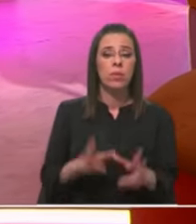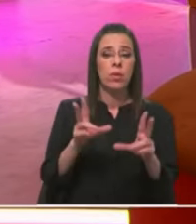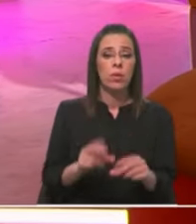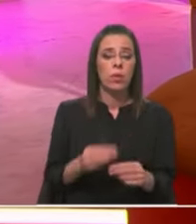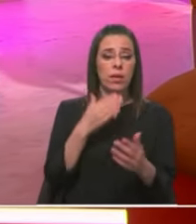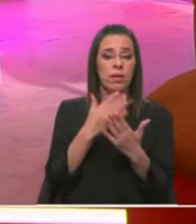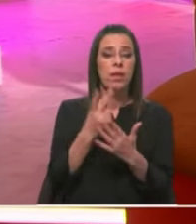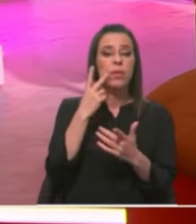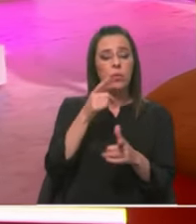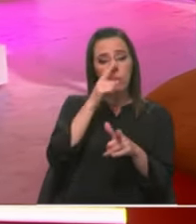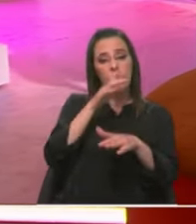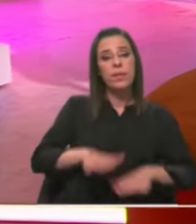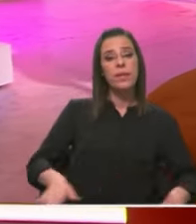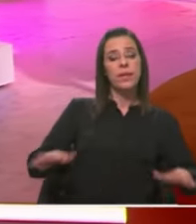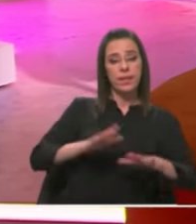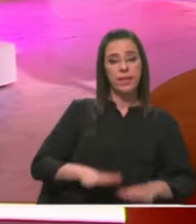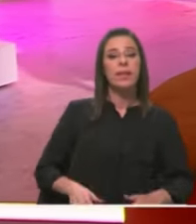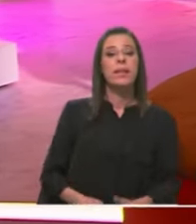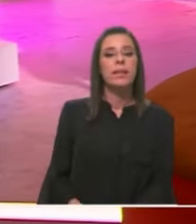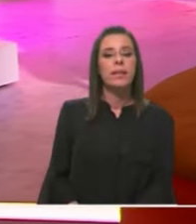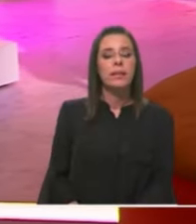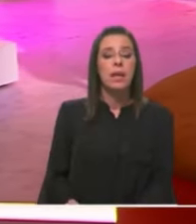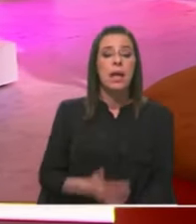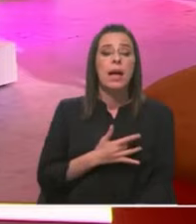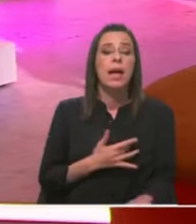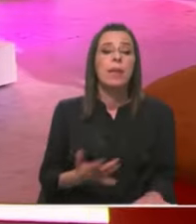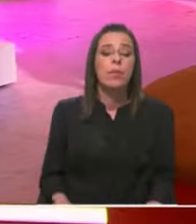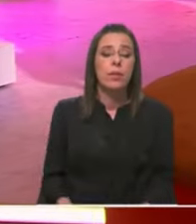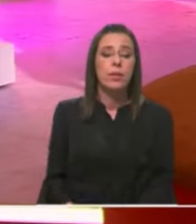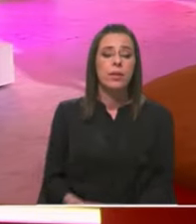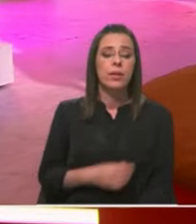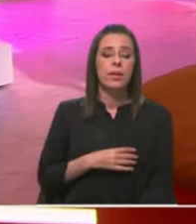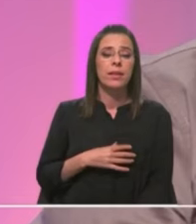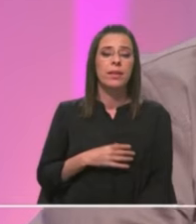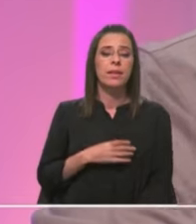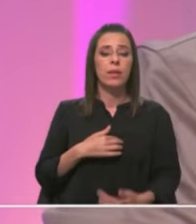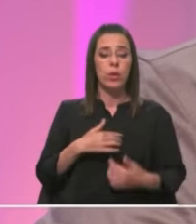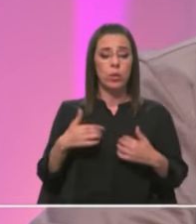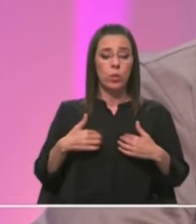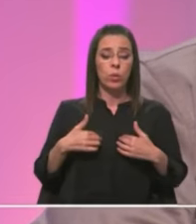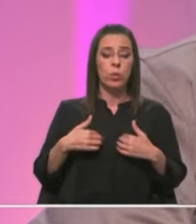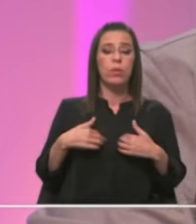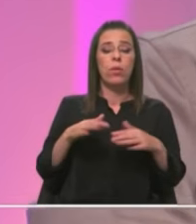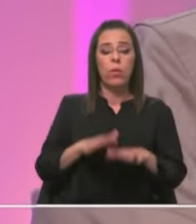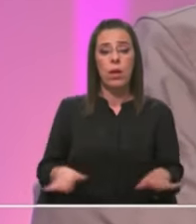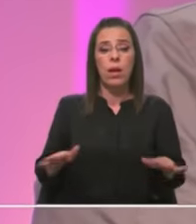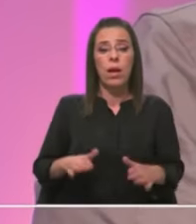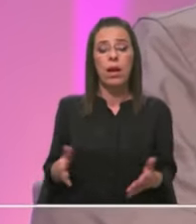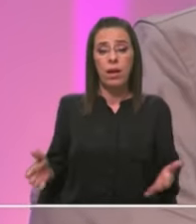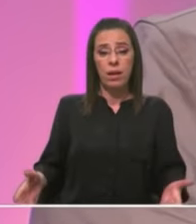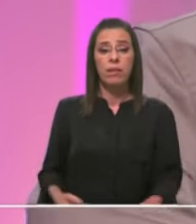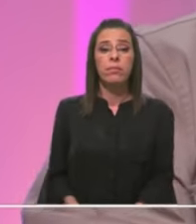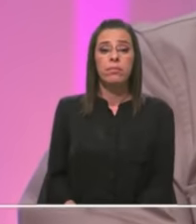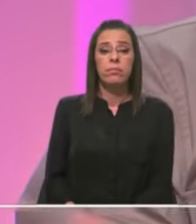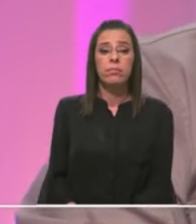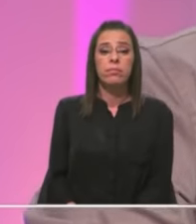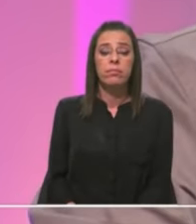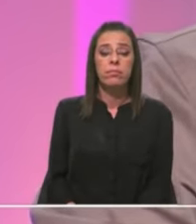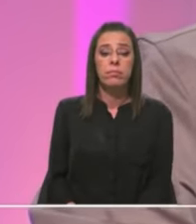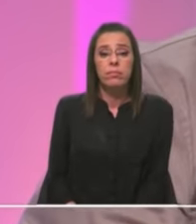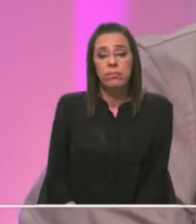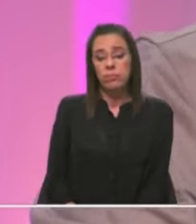vida mas não estou Sereno em relação a a a amores estou estou estou calmo porque